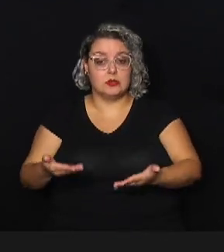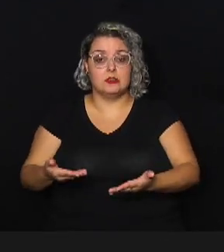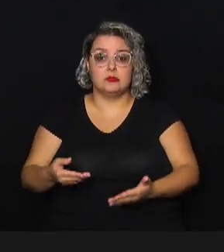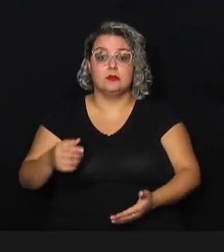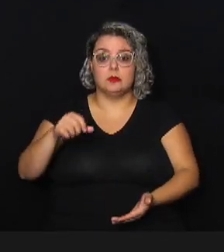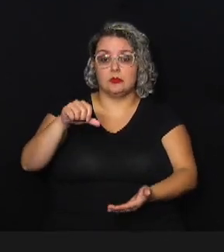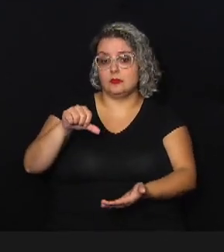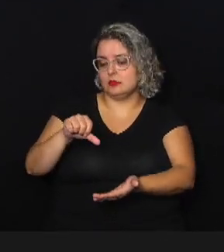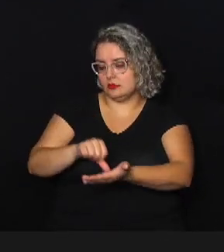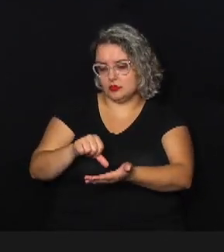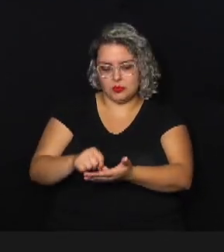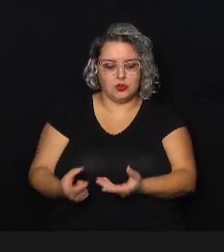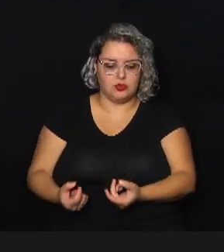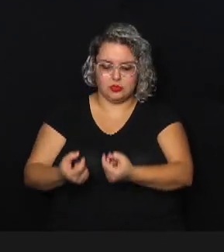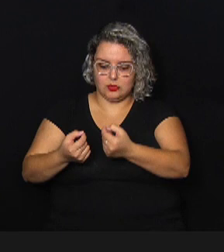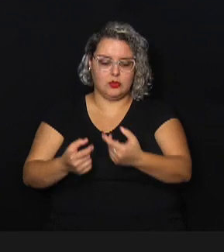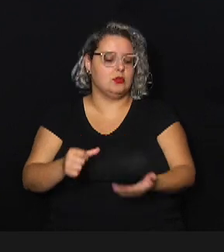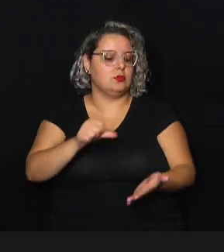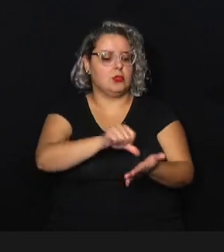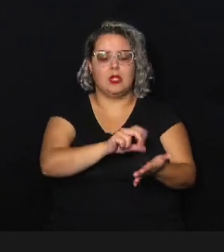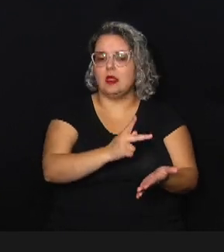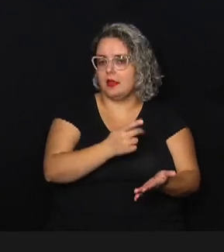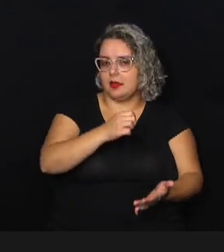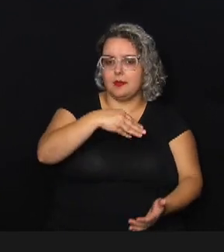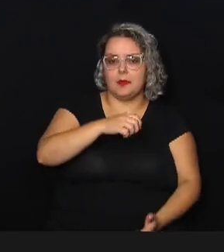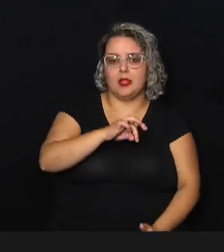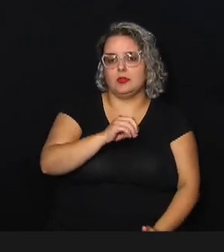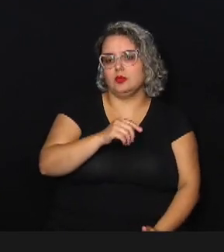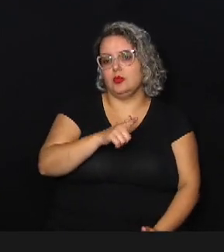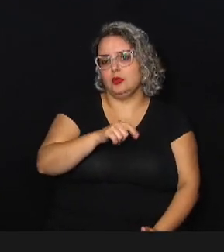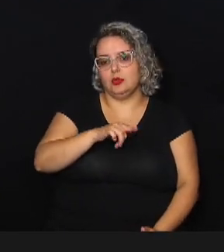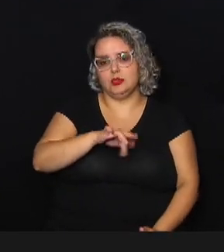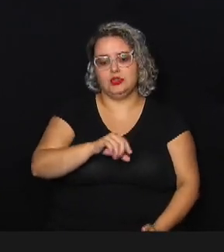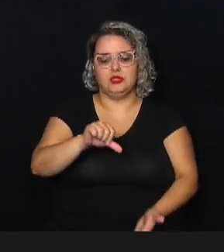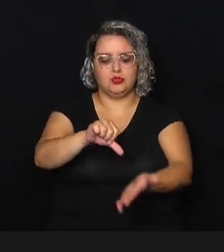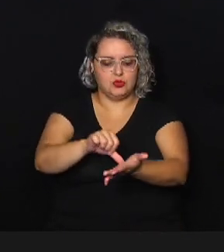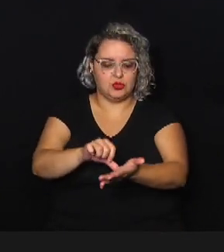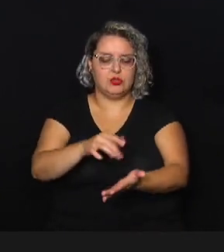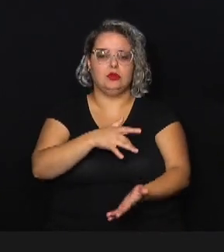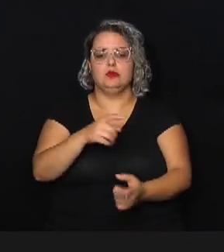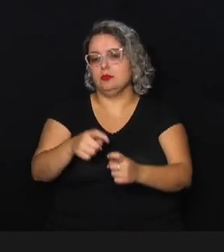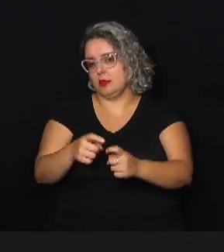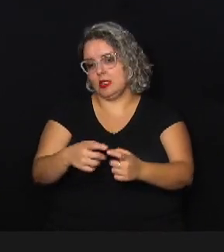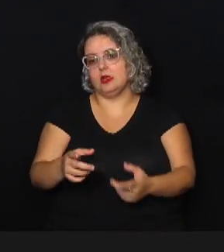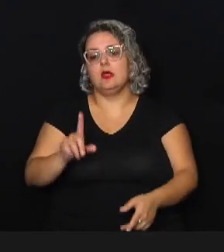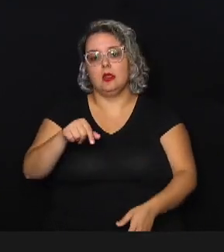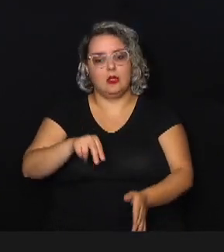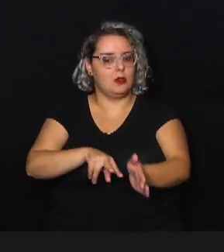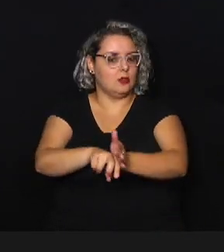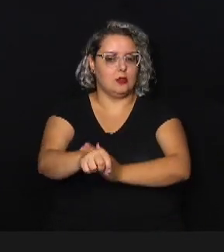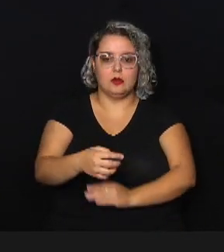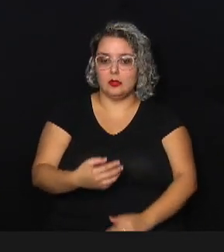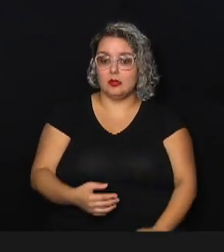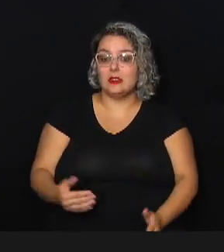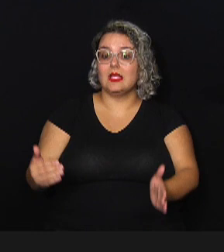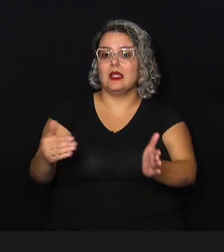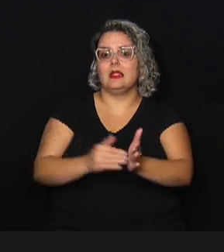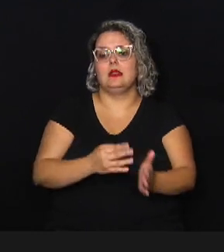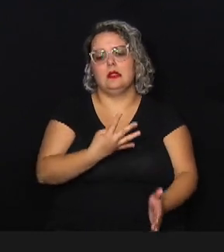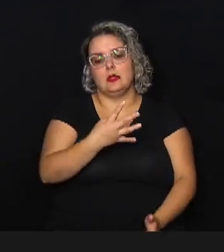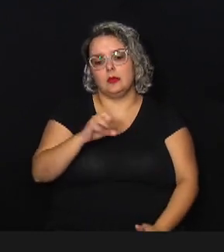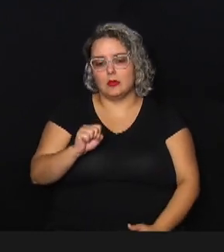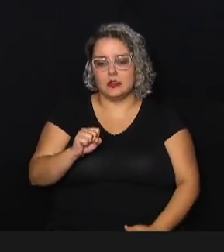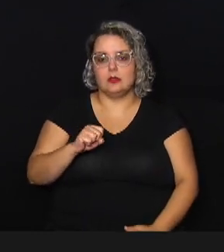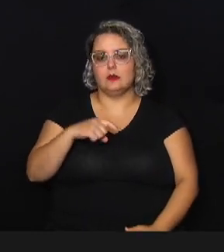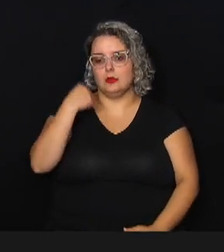centro de oncologia, aqui no centro de hematologia, no centro médico, a nossa meta é diagnóstico de leucemia em até 48 horas.